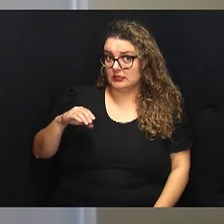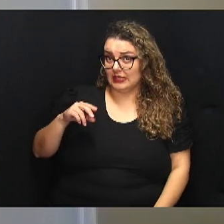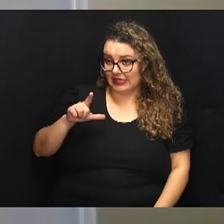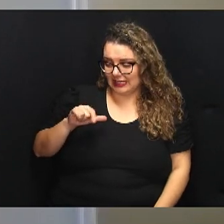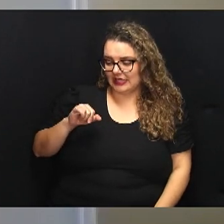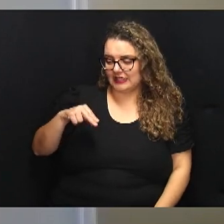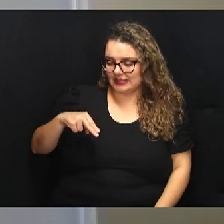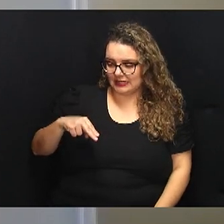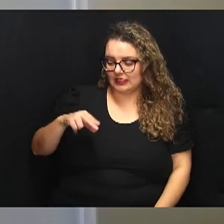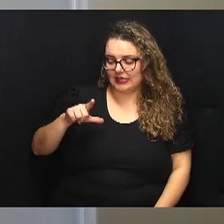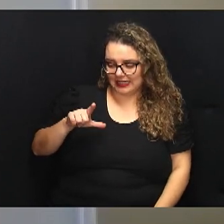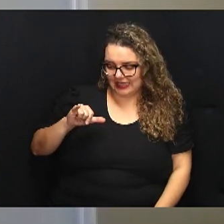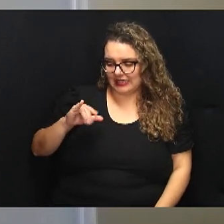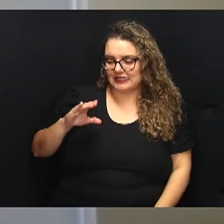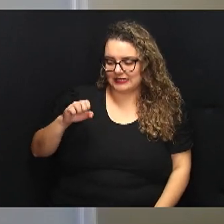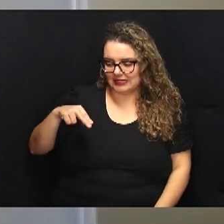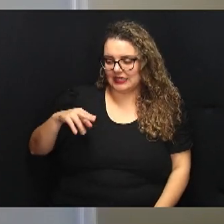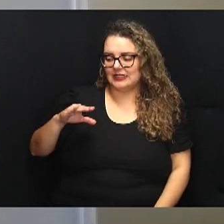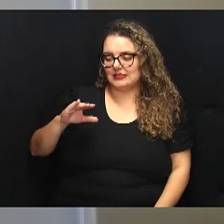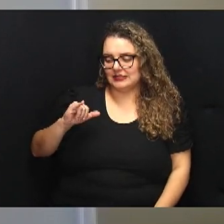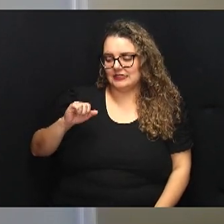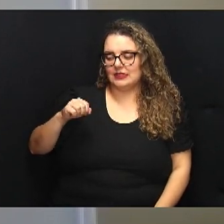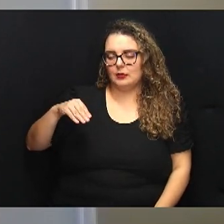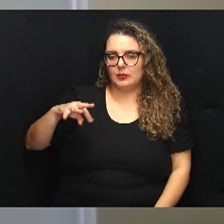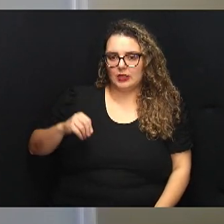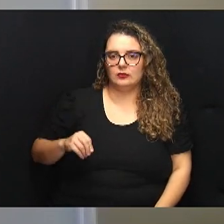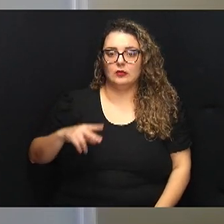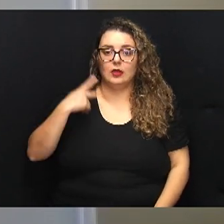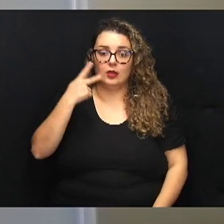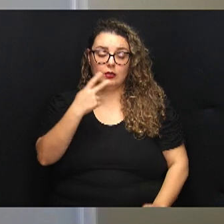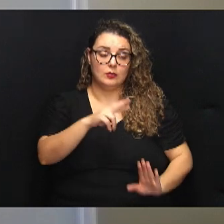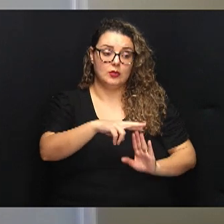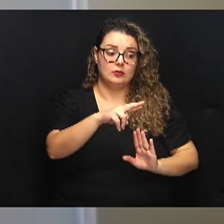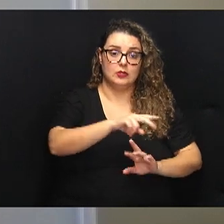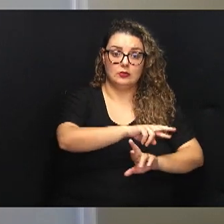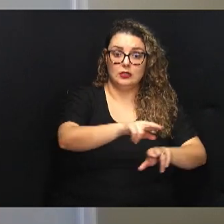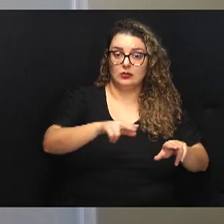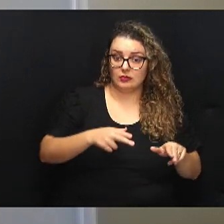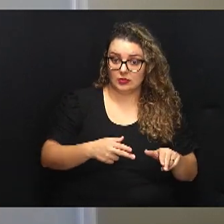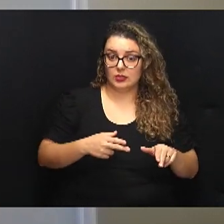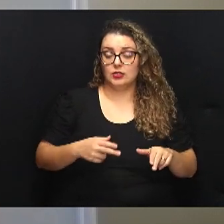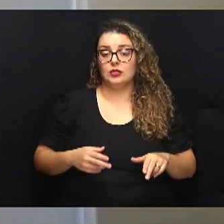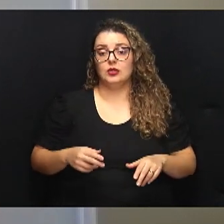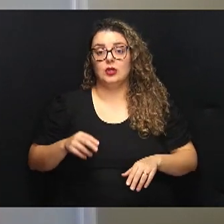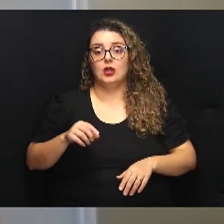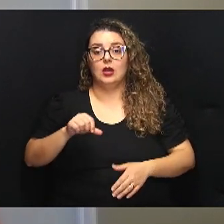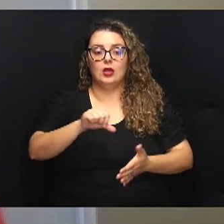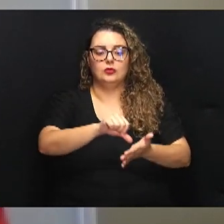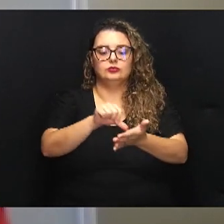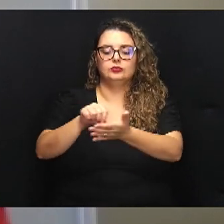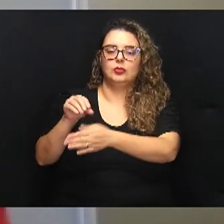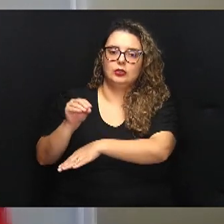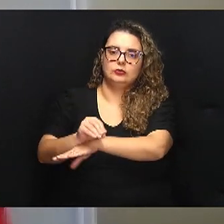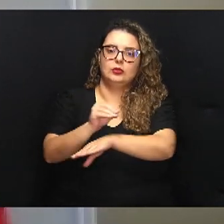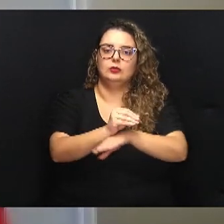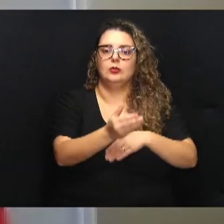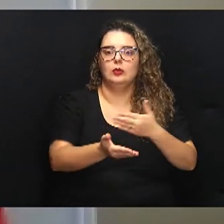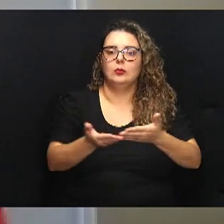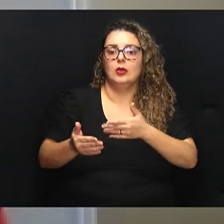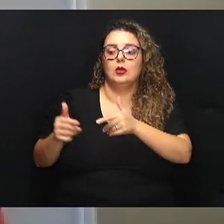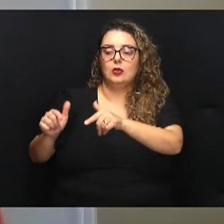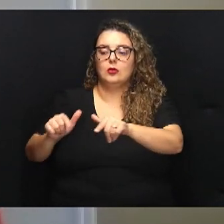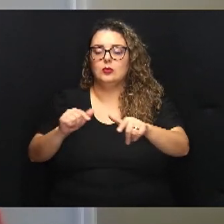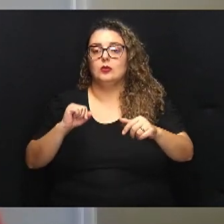as resoluções e as políticas referentes a unidades de conservação, que são os espaços protegidos